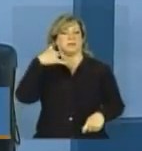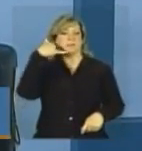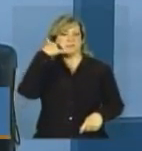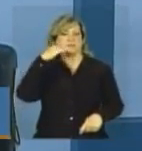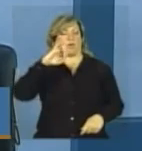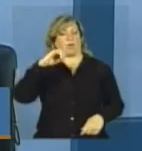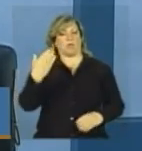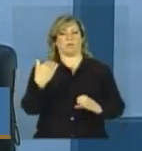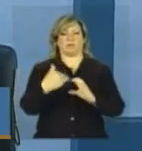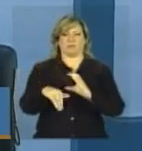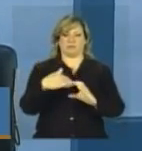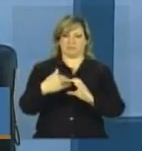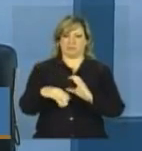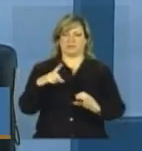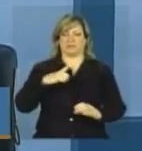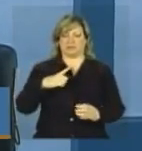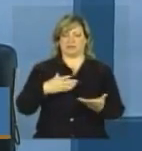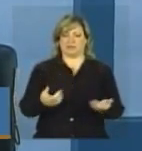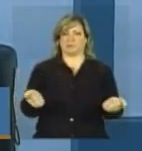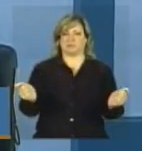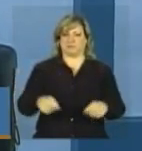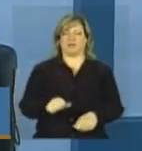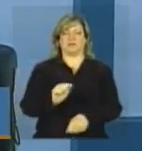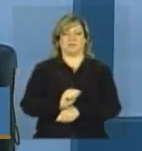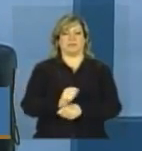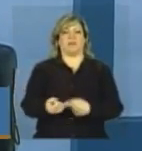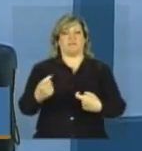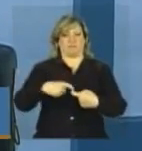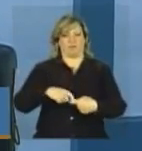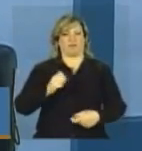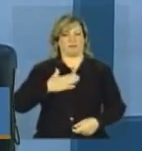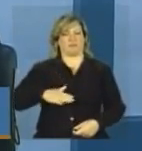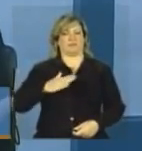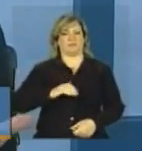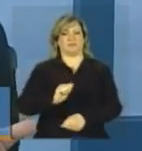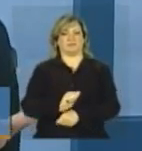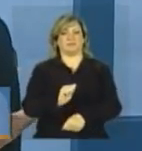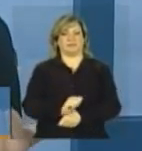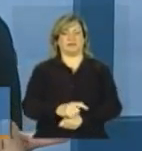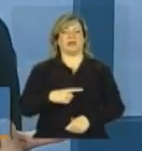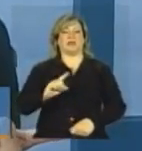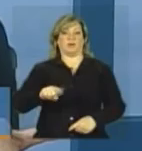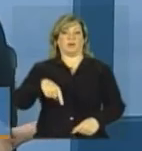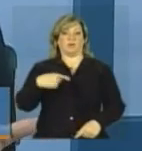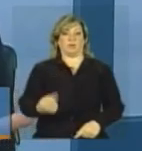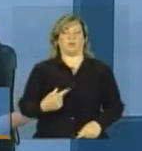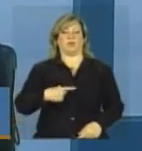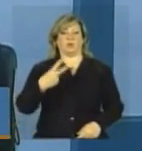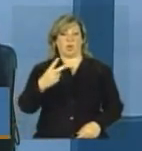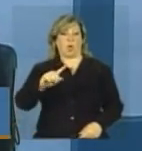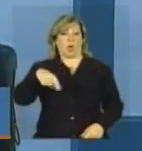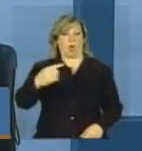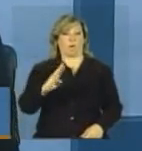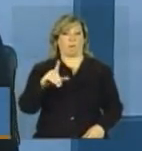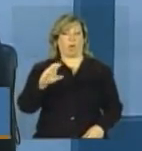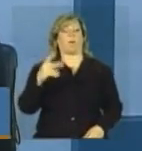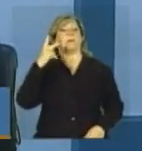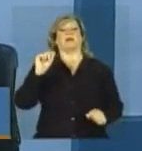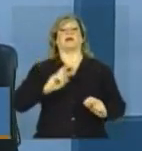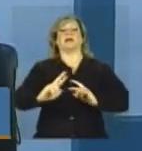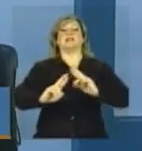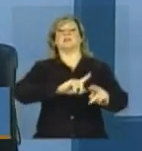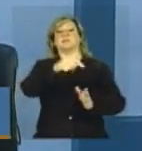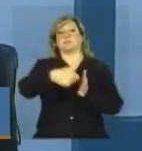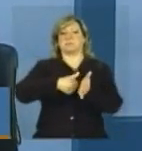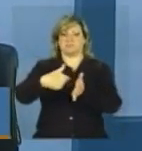37995863,5864,5867 ou pelo e-mail tele@mds.gov.br. Lembrando que a gente volta nos dois próximos blocos justamente